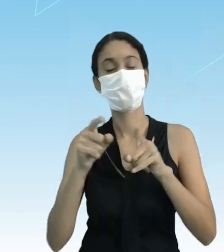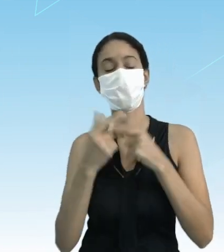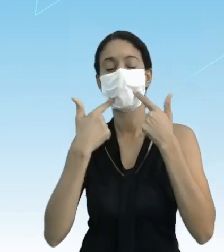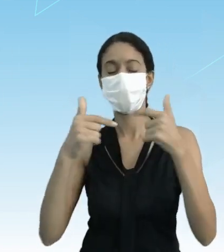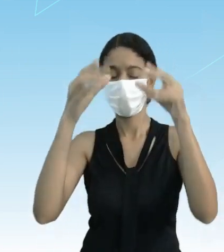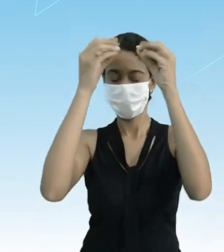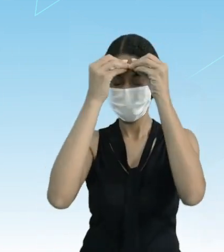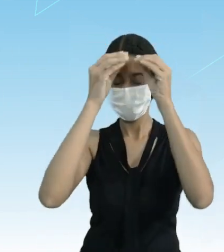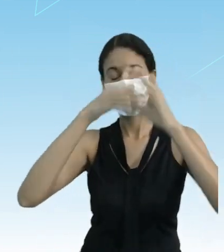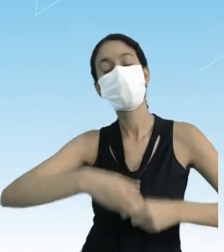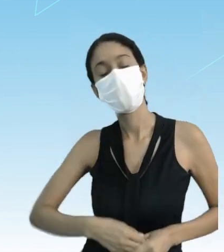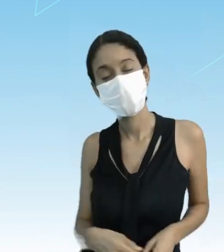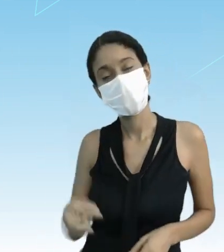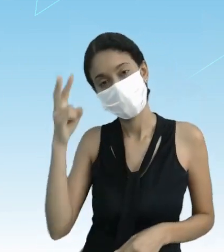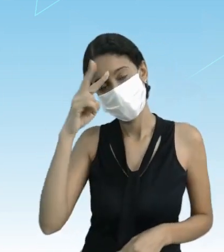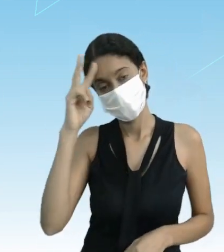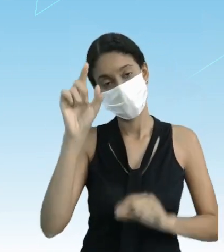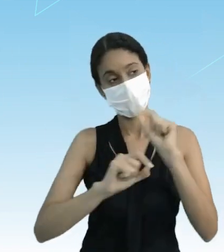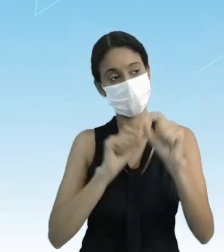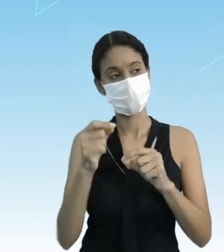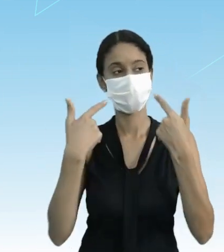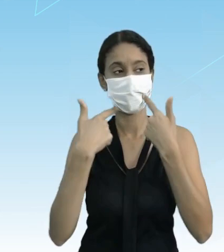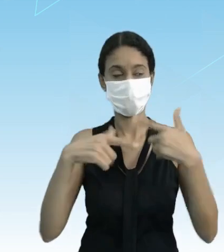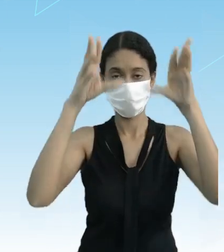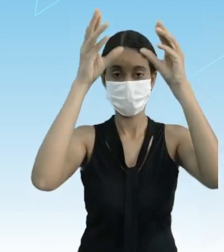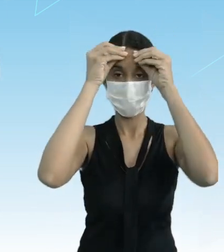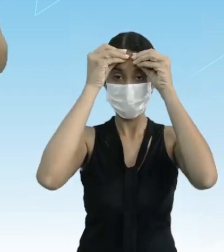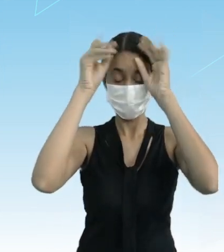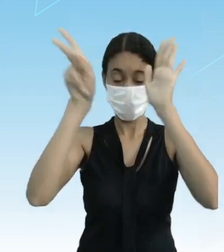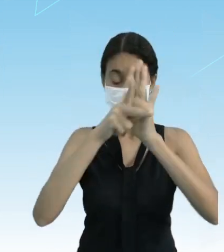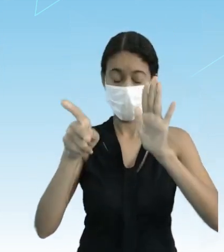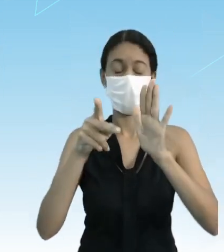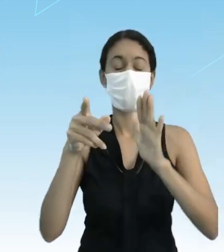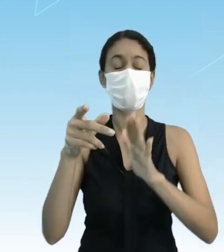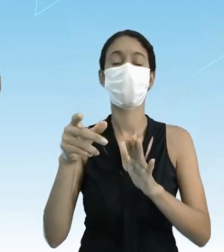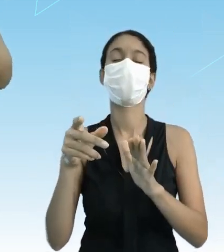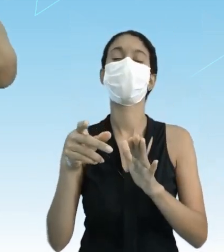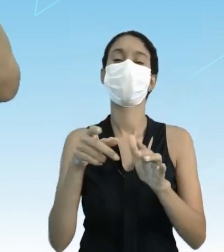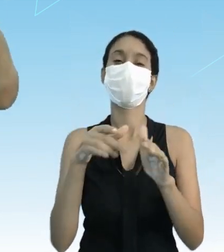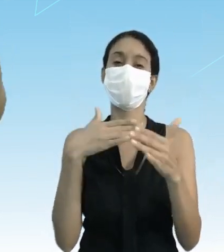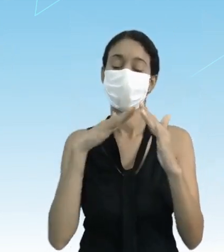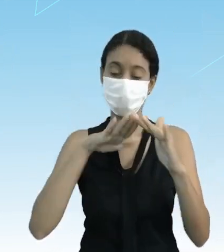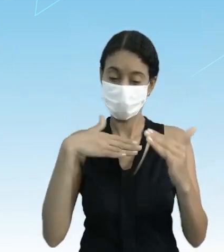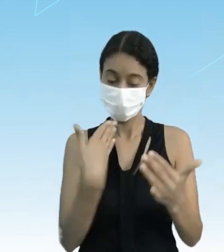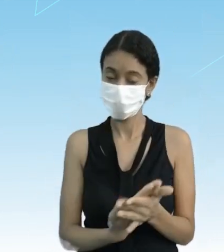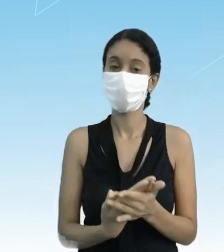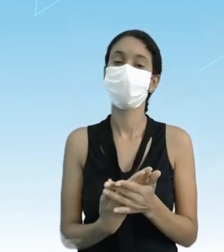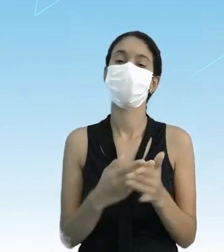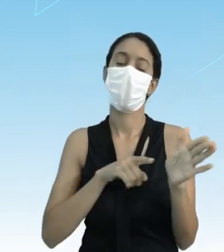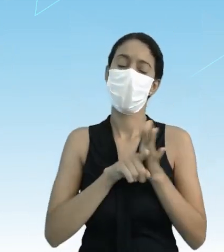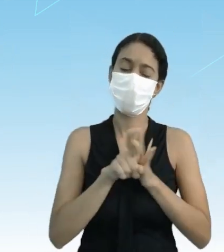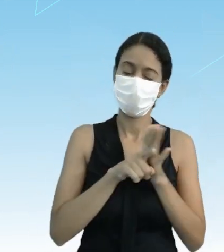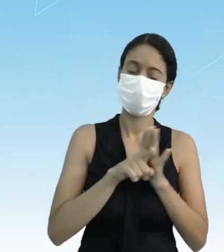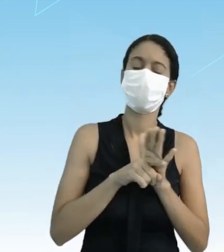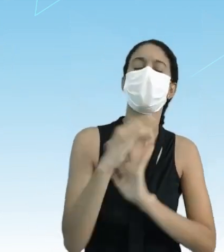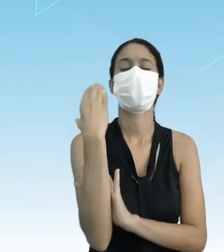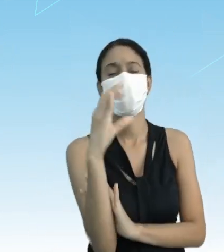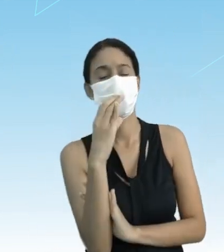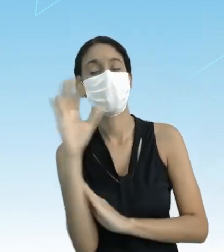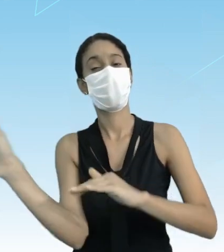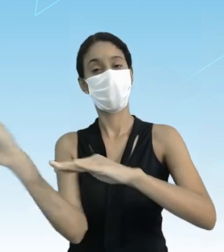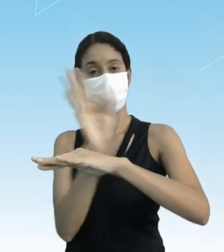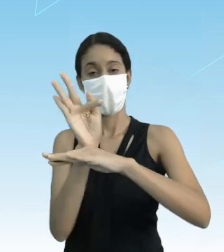programas humorísticos fazem uso dessa arte, que é a paródia. Frequentemente, os discursos políticos são